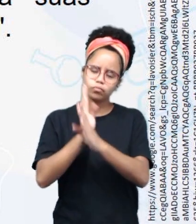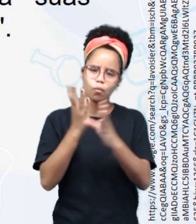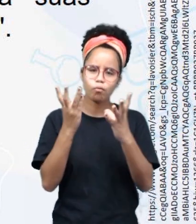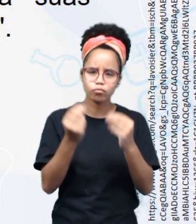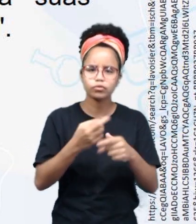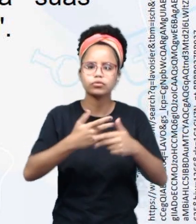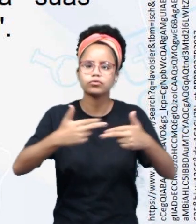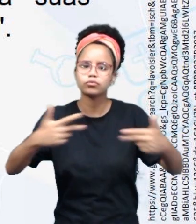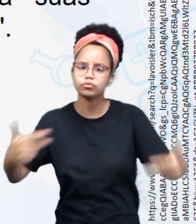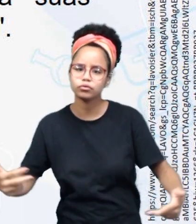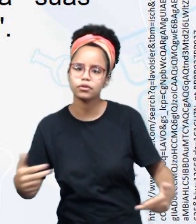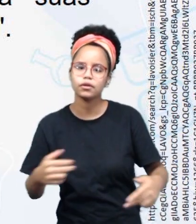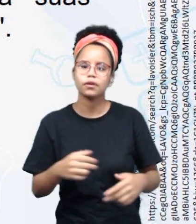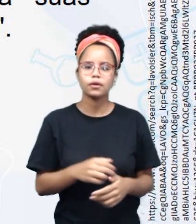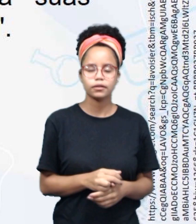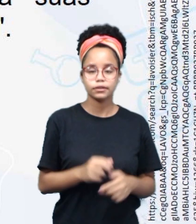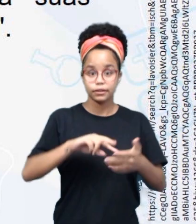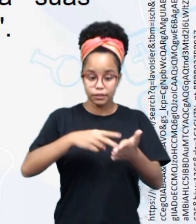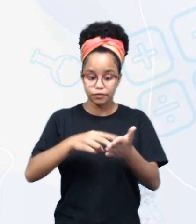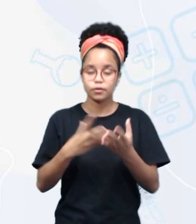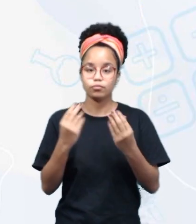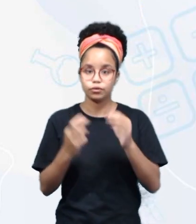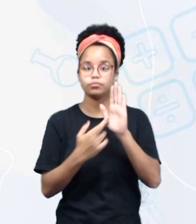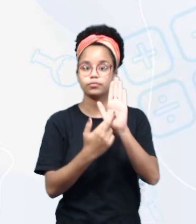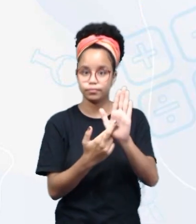o pai da química moderna.